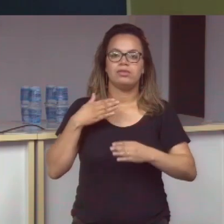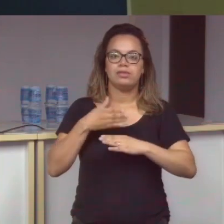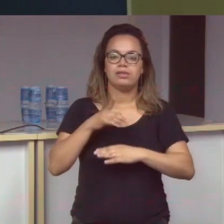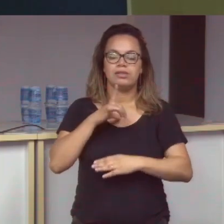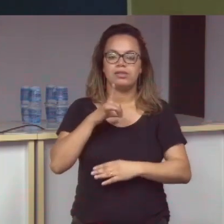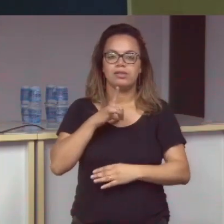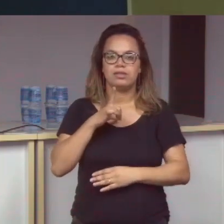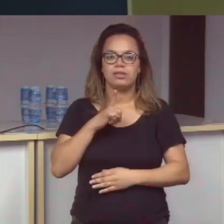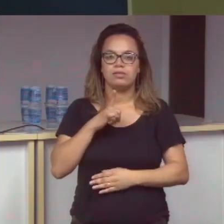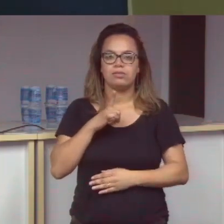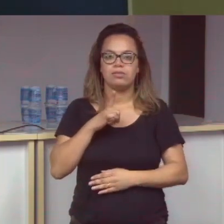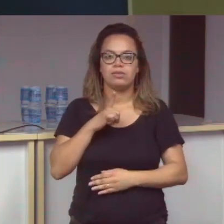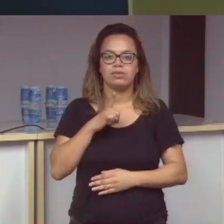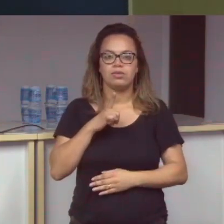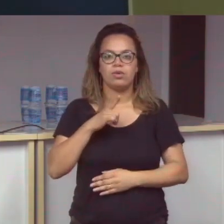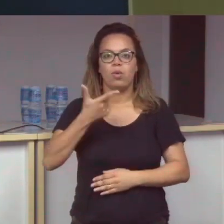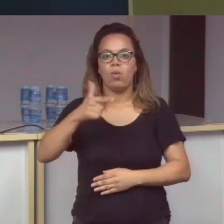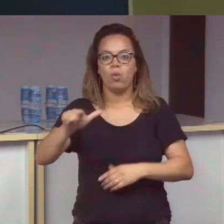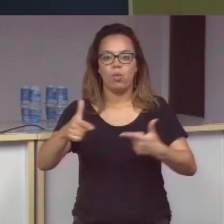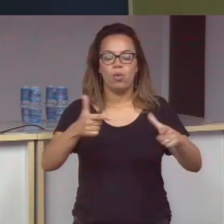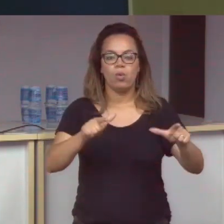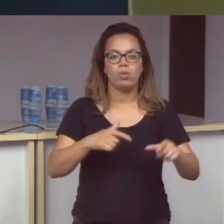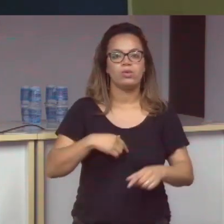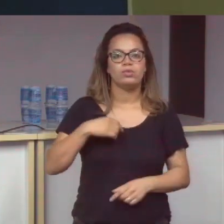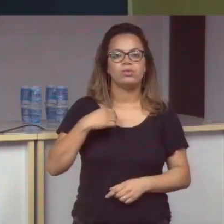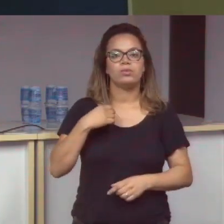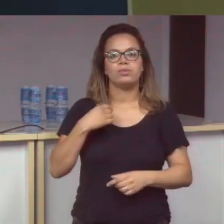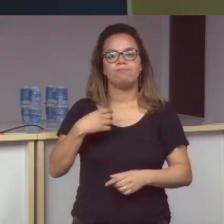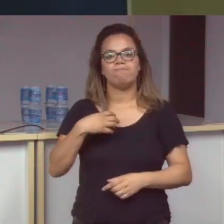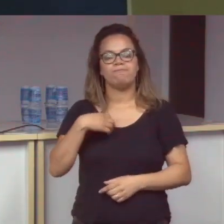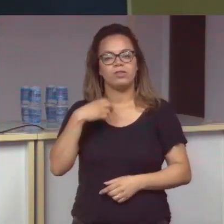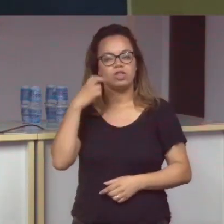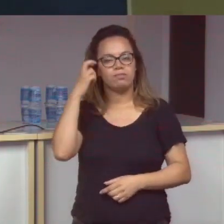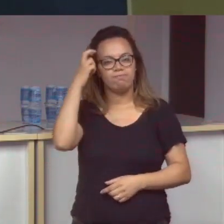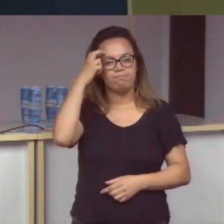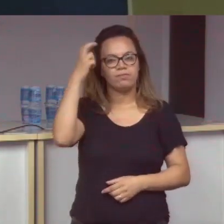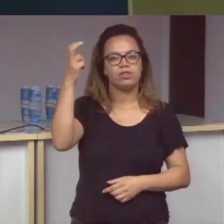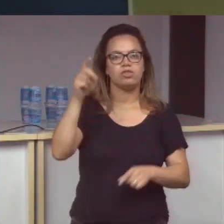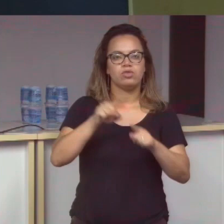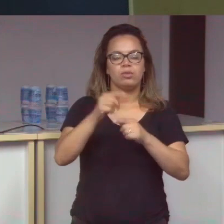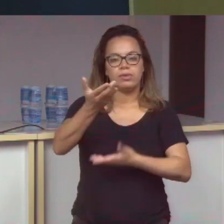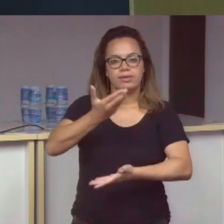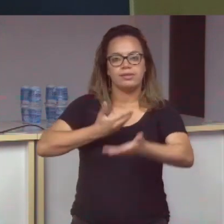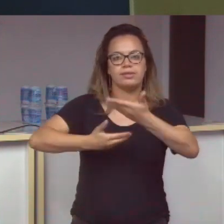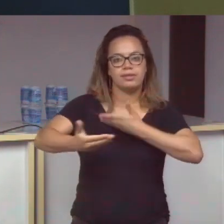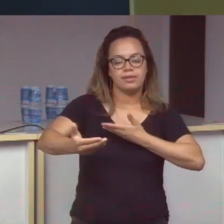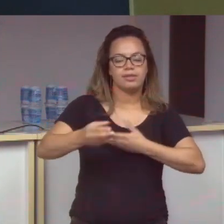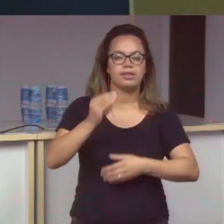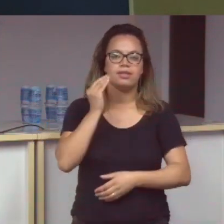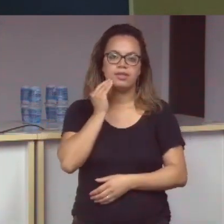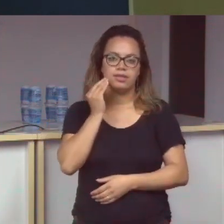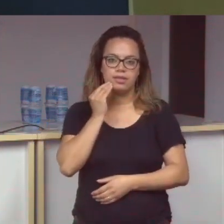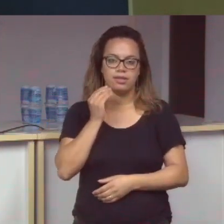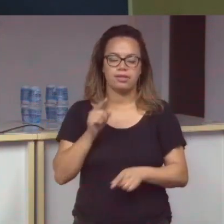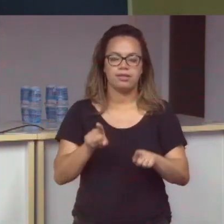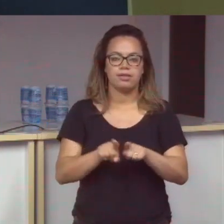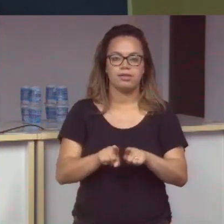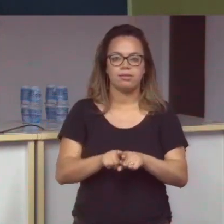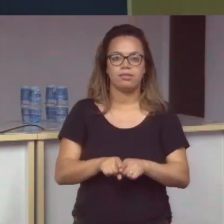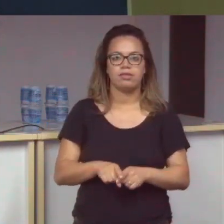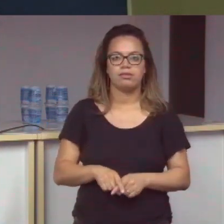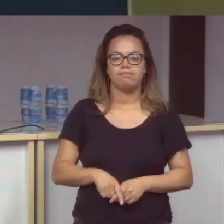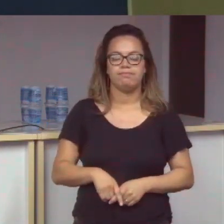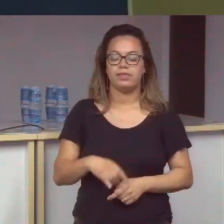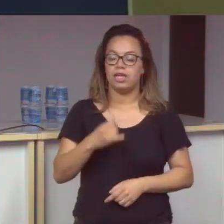essa interlocução com outros campos do saber e com essa troca de experiências, não é? Eu entendo